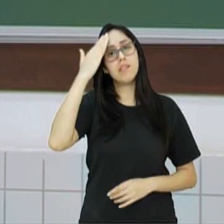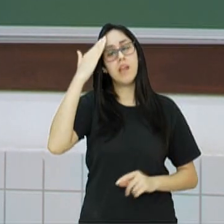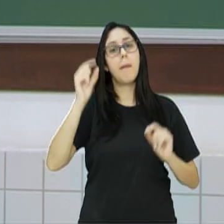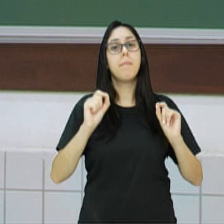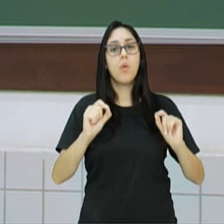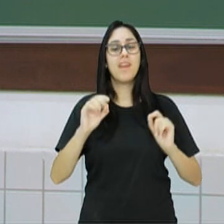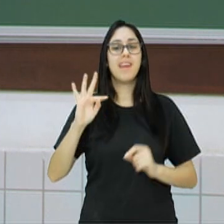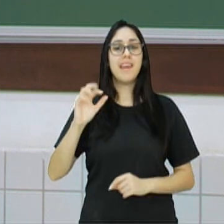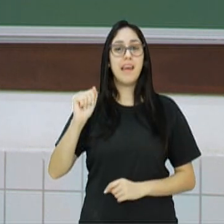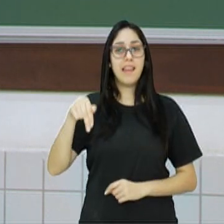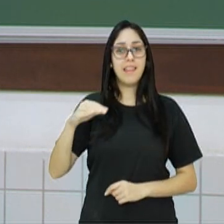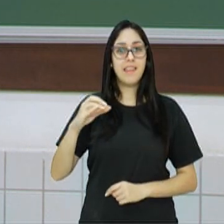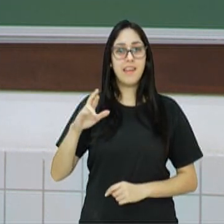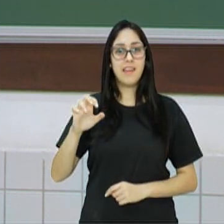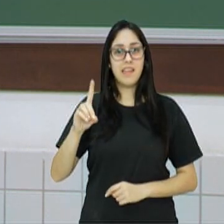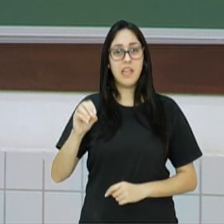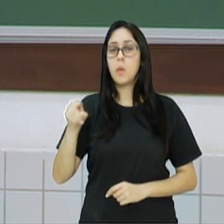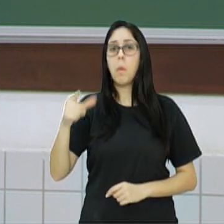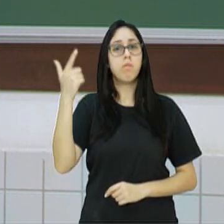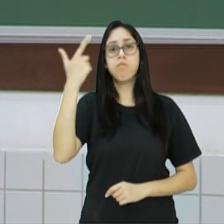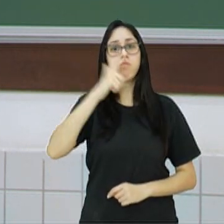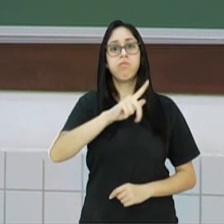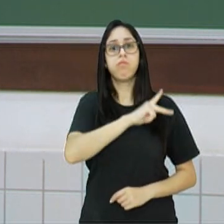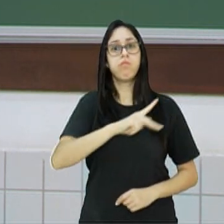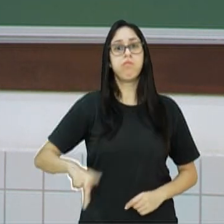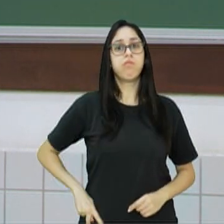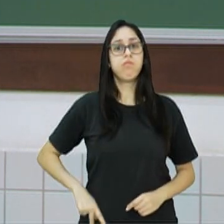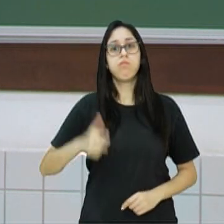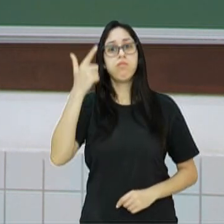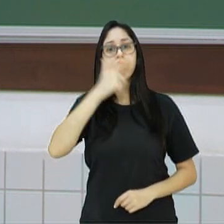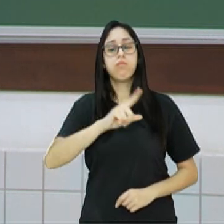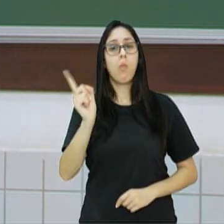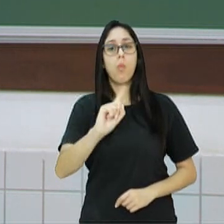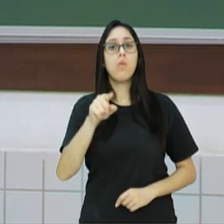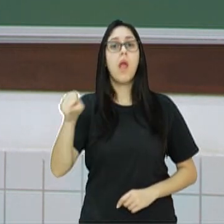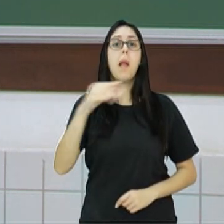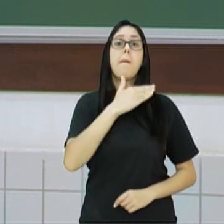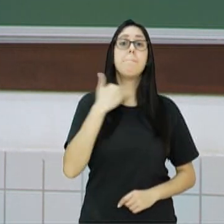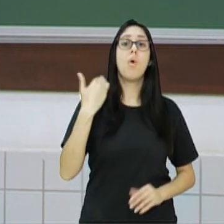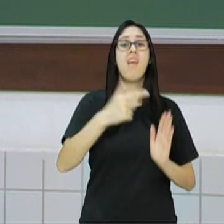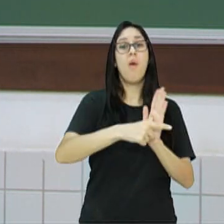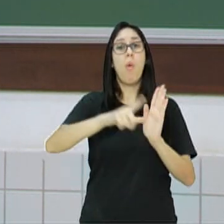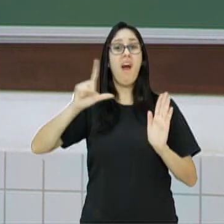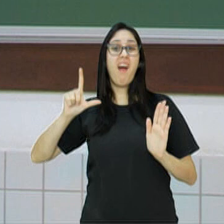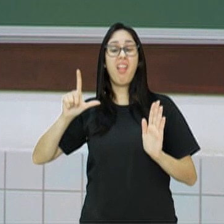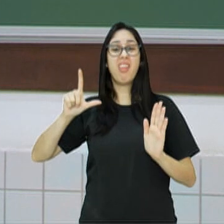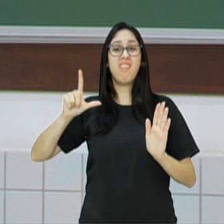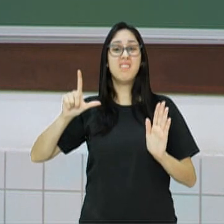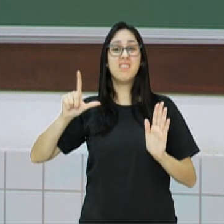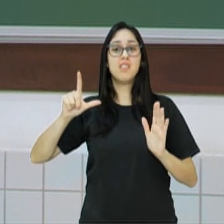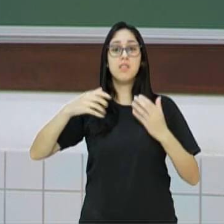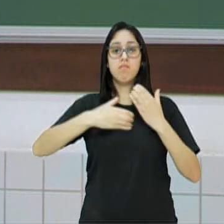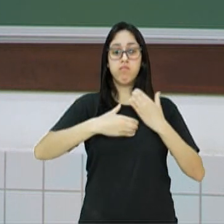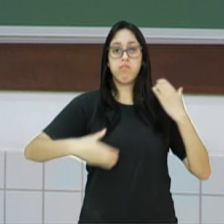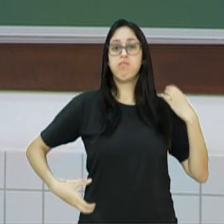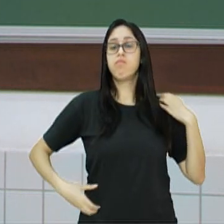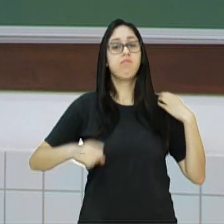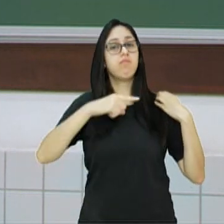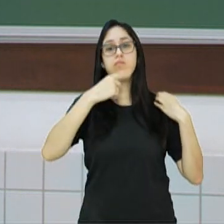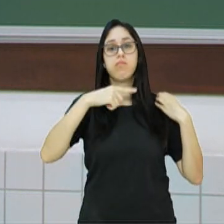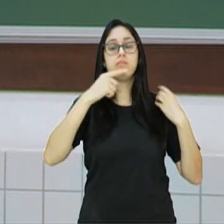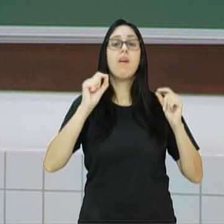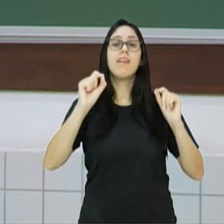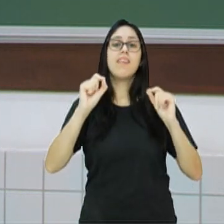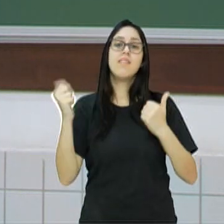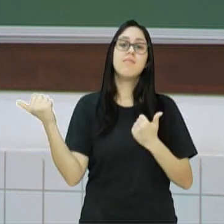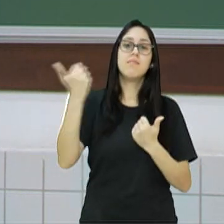Tancredo não assume a presidência do Brasil, ele falece dias antes da posse. Quem acaba assumindo a presidência é o José